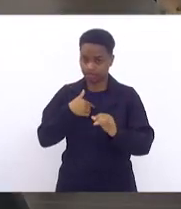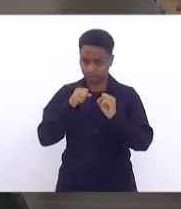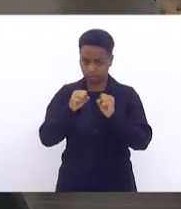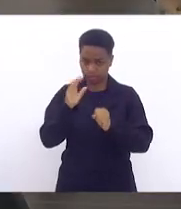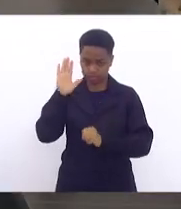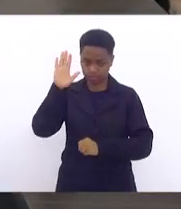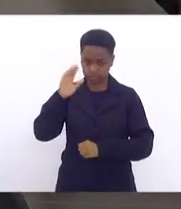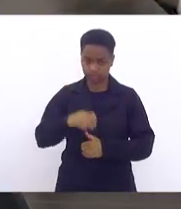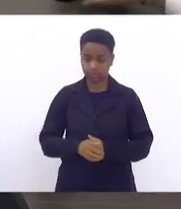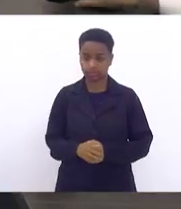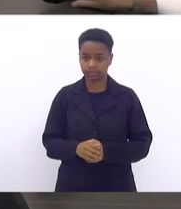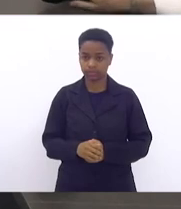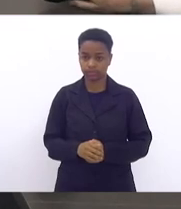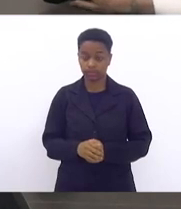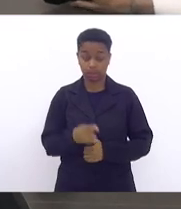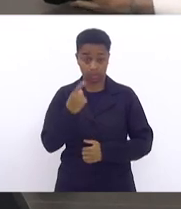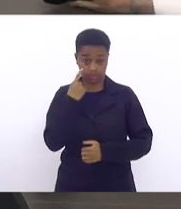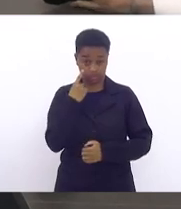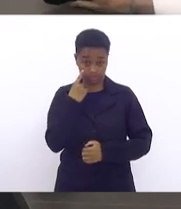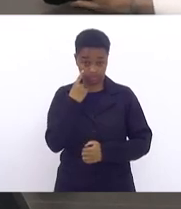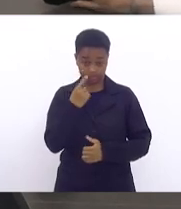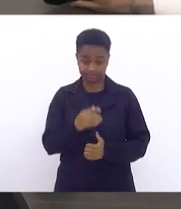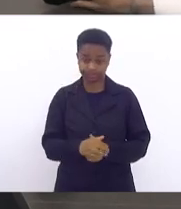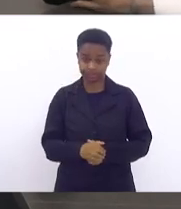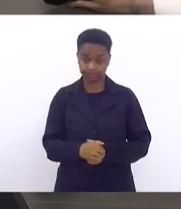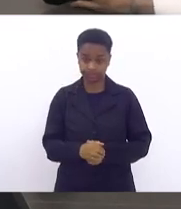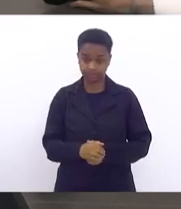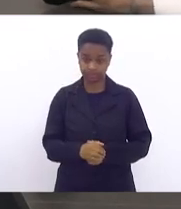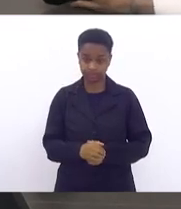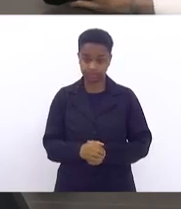Paulo. Permite. Olha só, presidente.